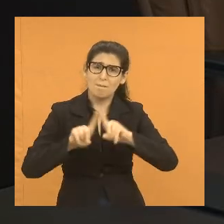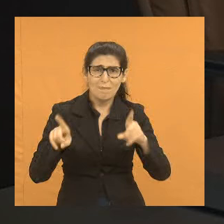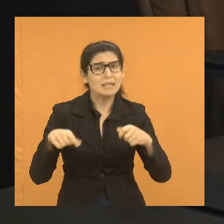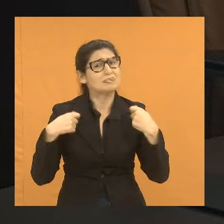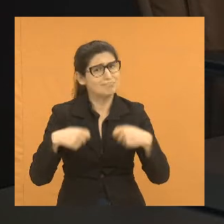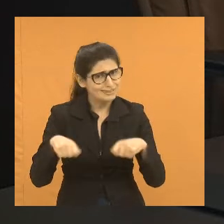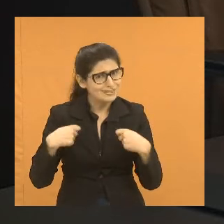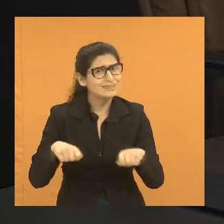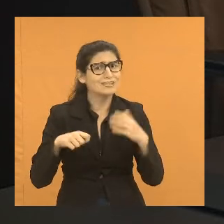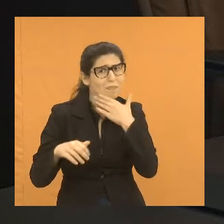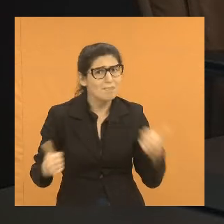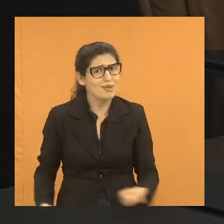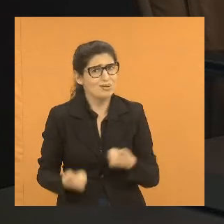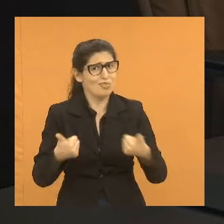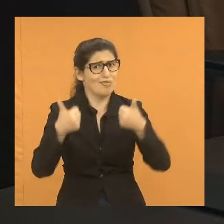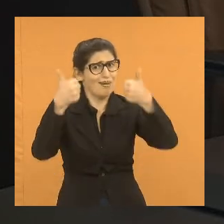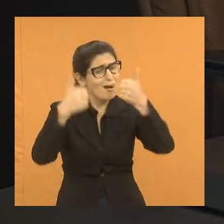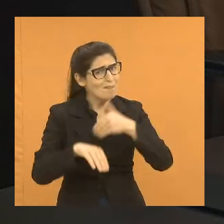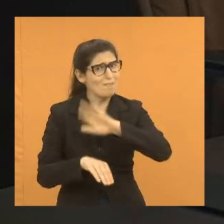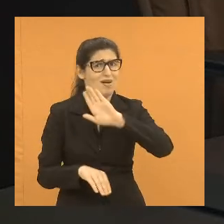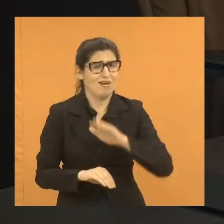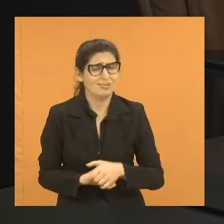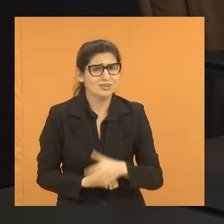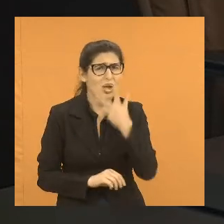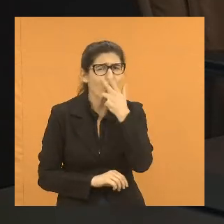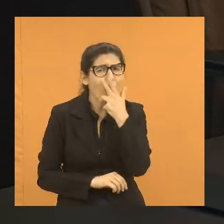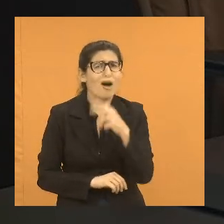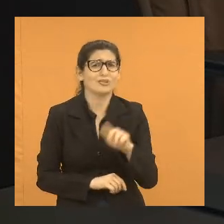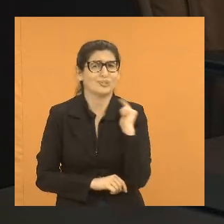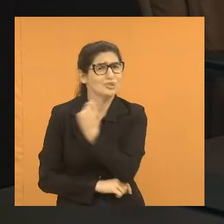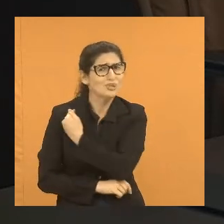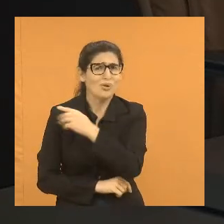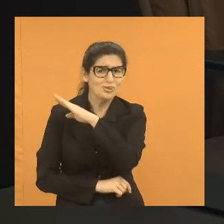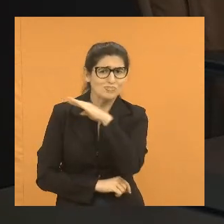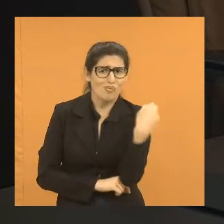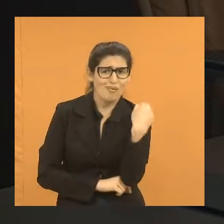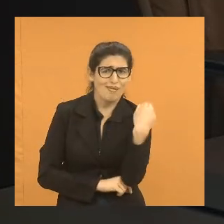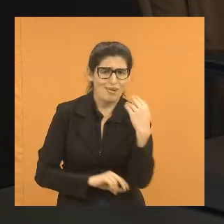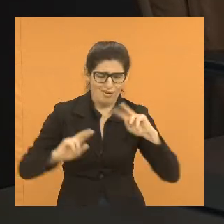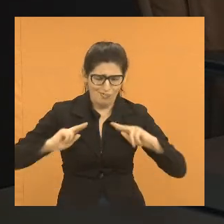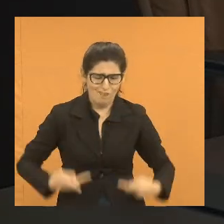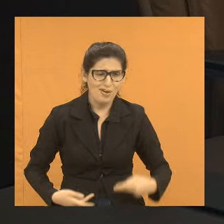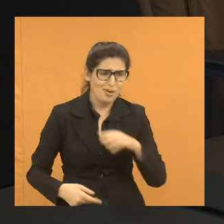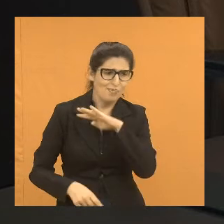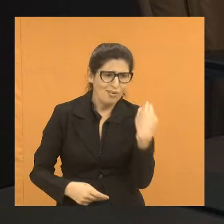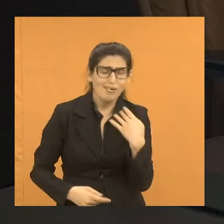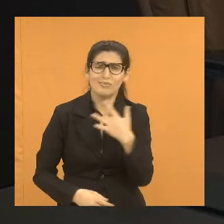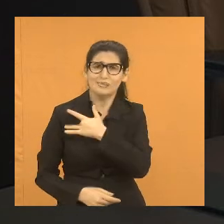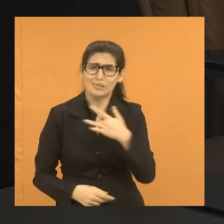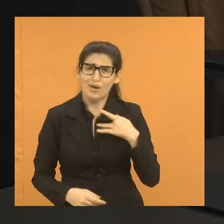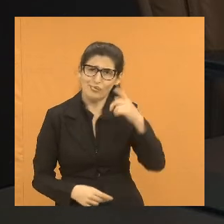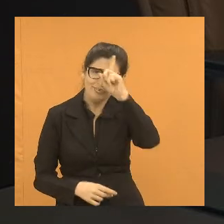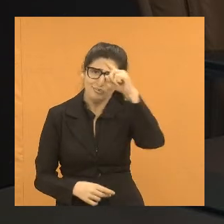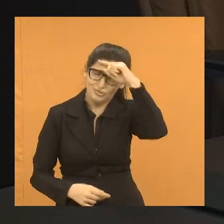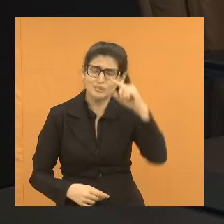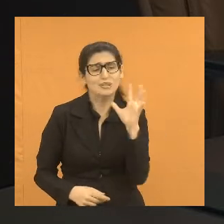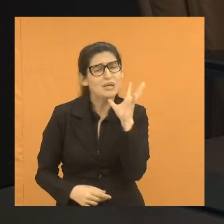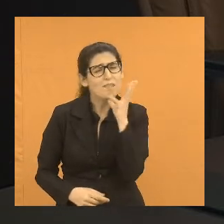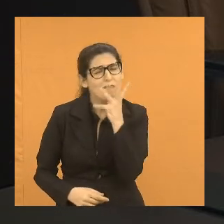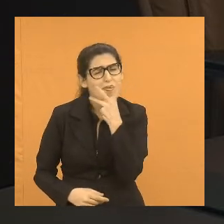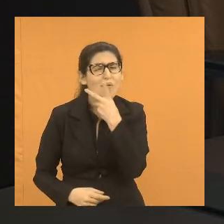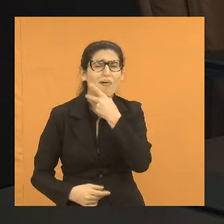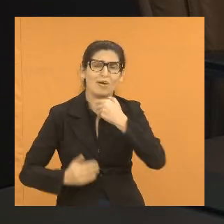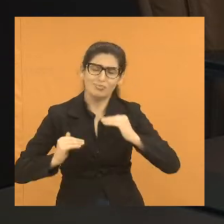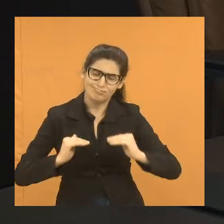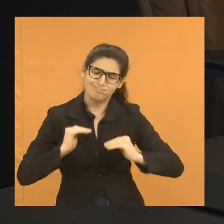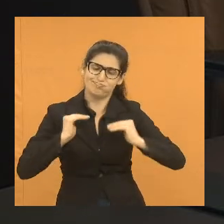também que fazer ainda. Eu acho que a gente vai morrer e a saúde vai sempre continuando assim, empurrando com a barriga, entendeu? O meu ver